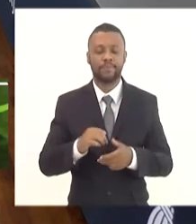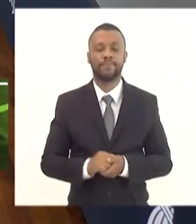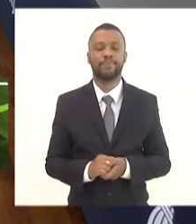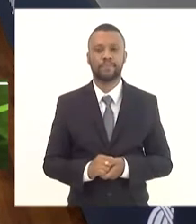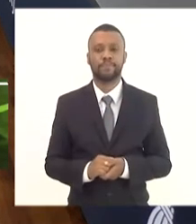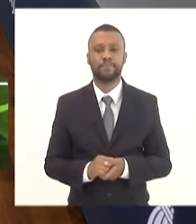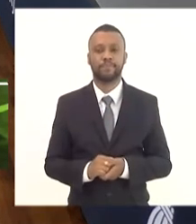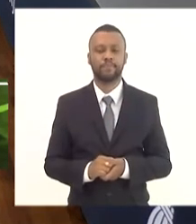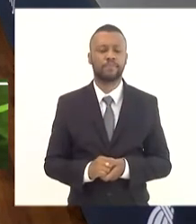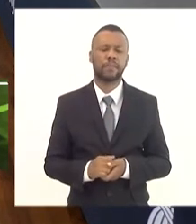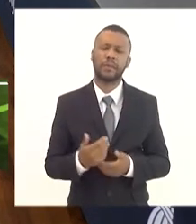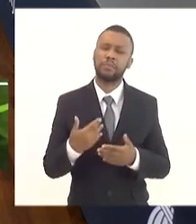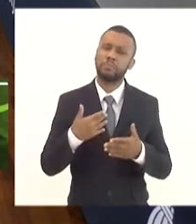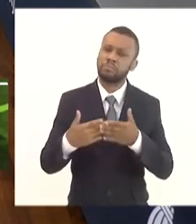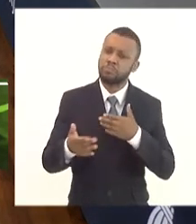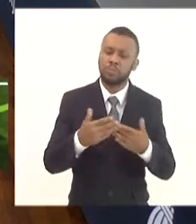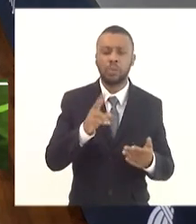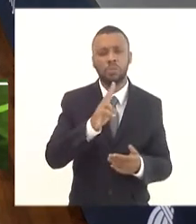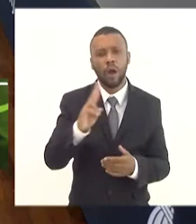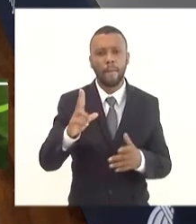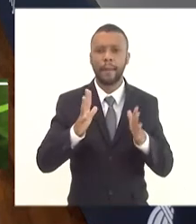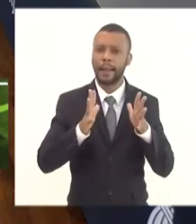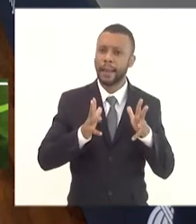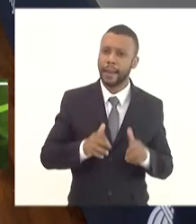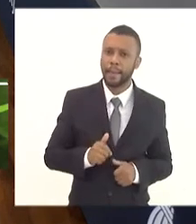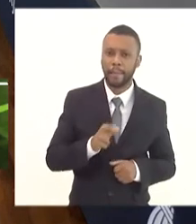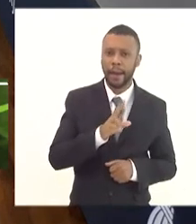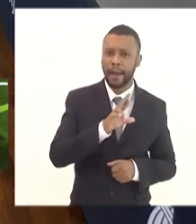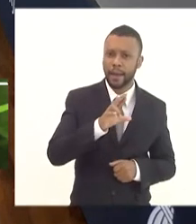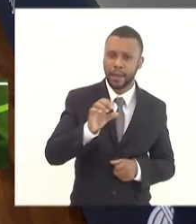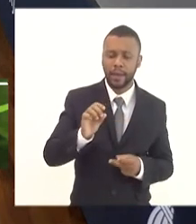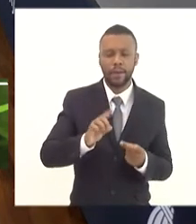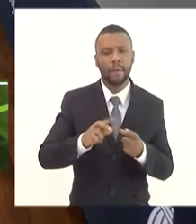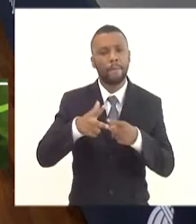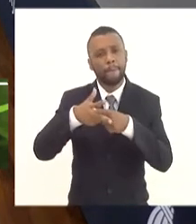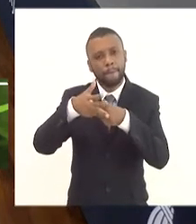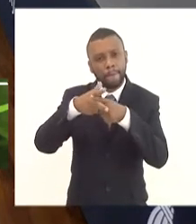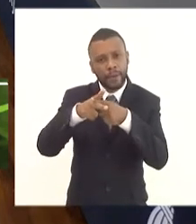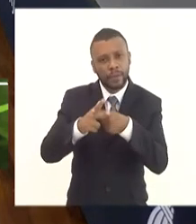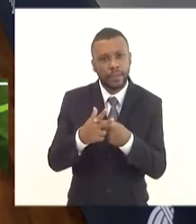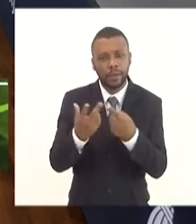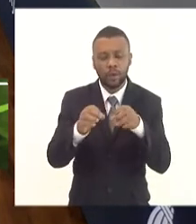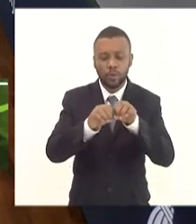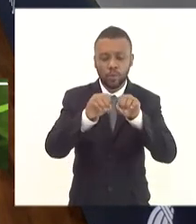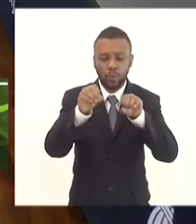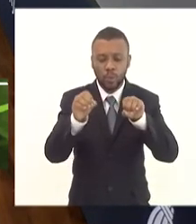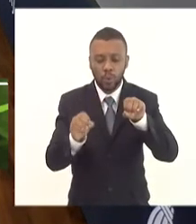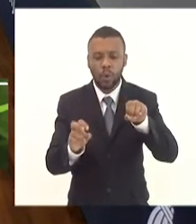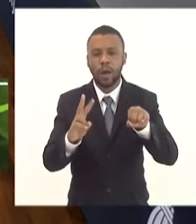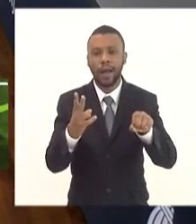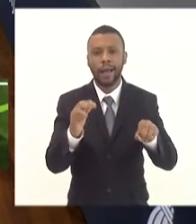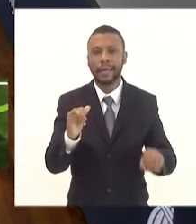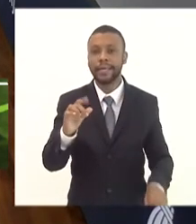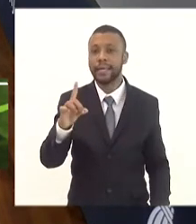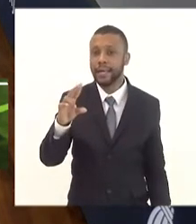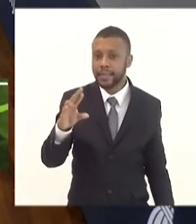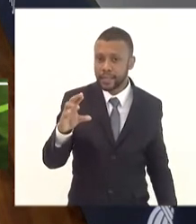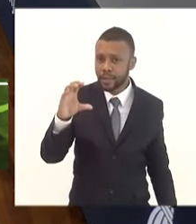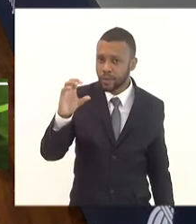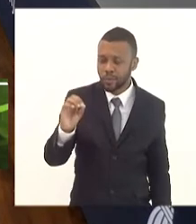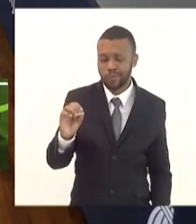Qualquer que seja o nome, limpa-rio, manutenção dos corpos hídricos, etc., etc., tem que fazer